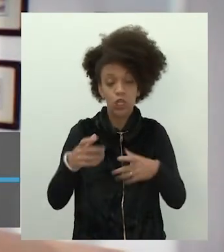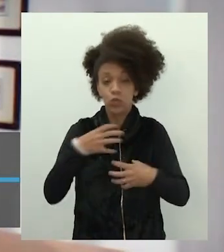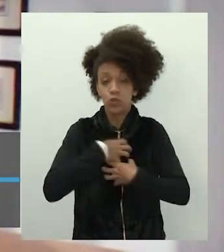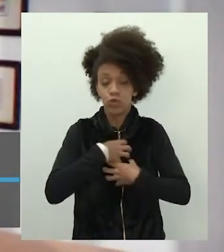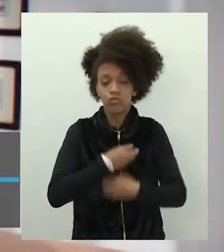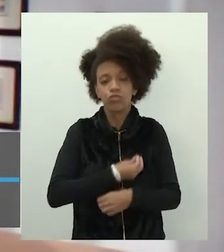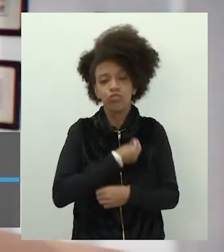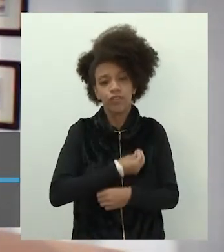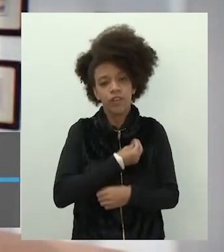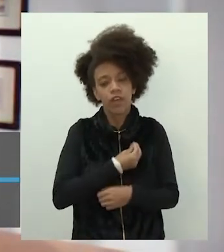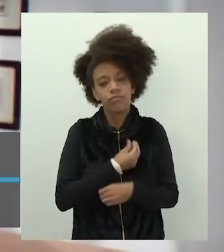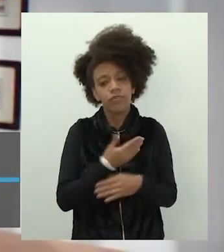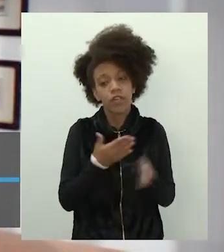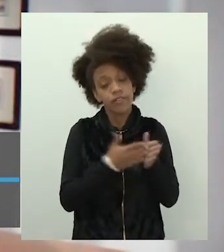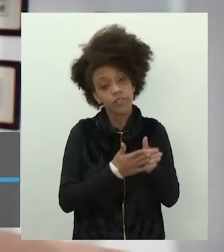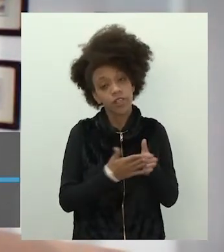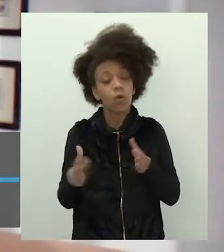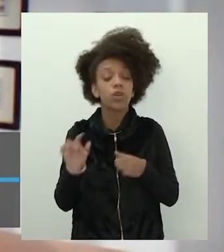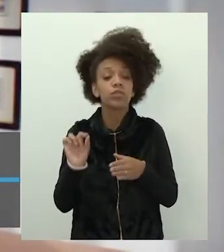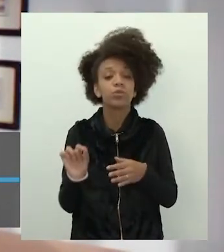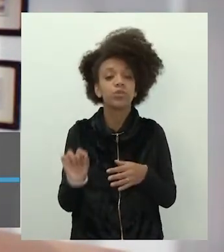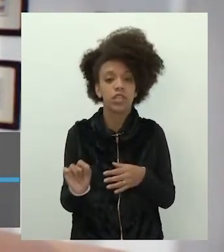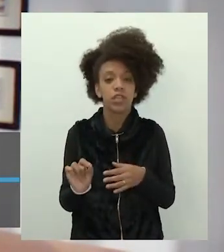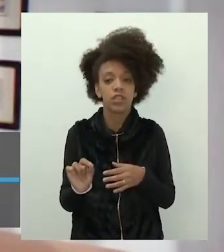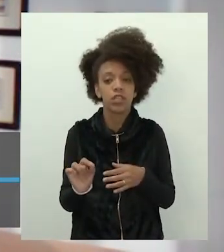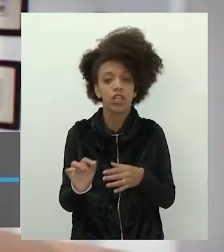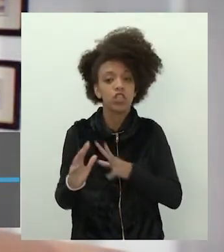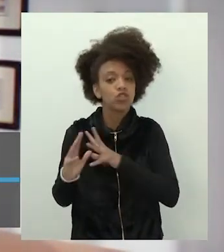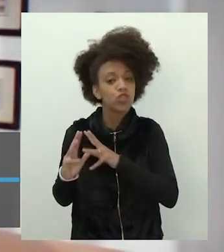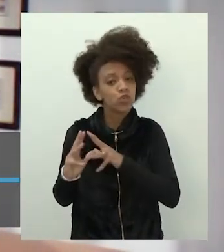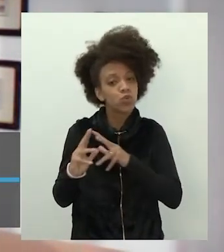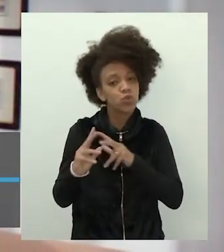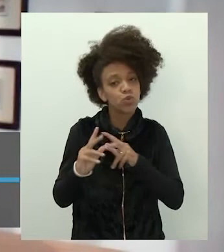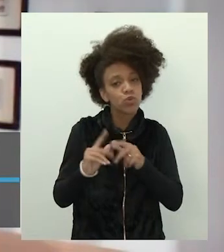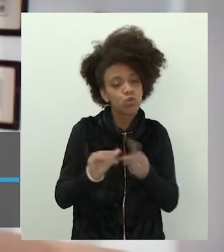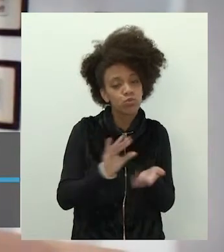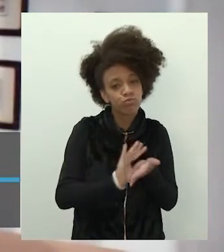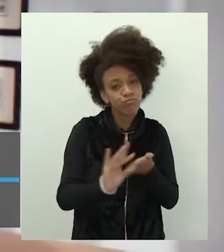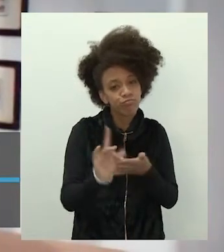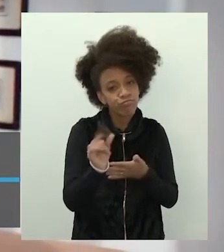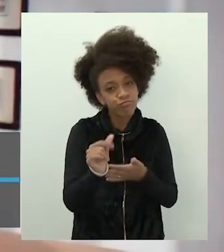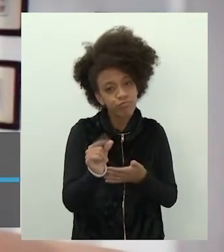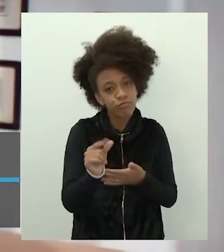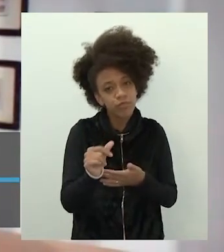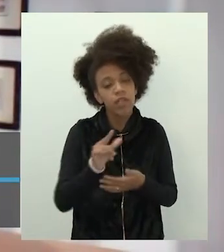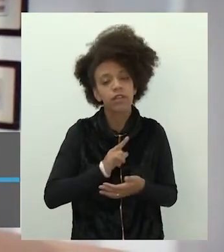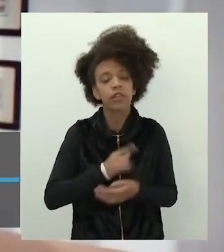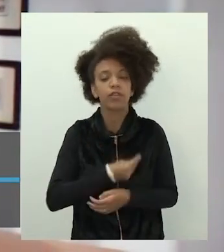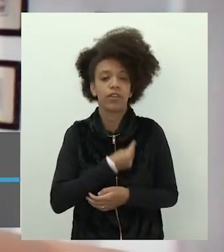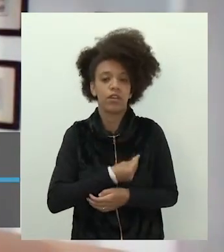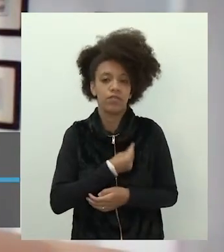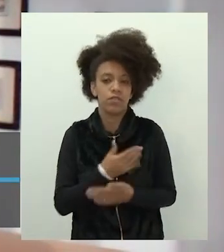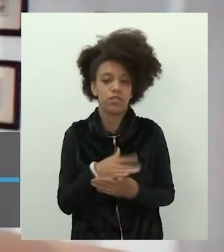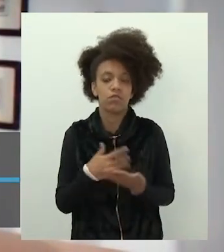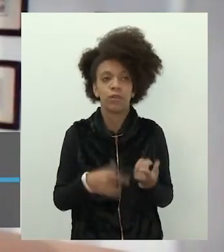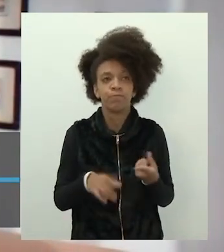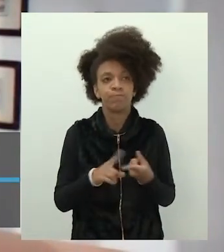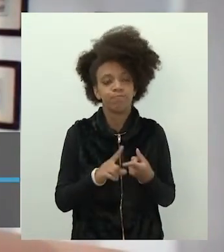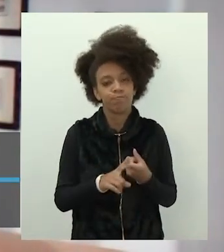vida decorrente de todos os recursos que nós tivemos na vida, quer